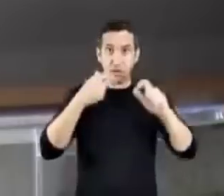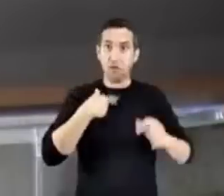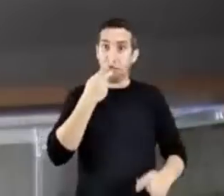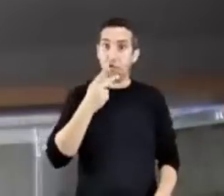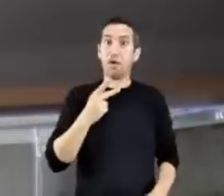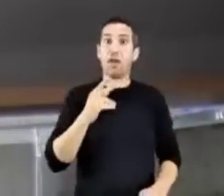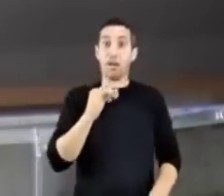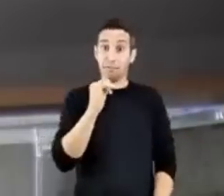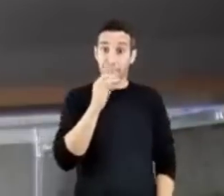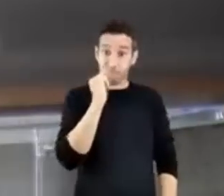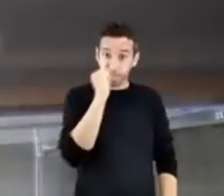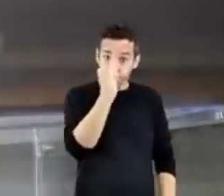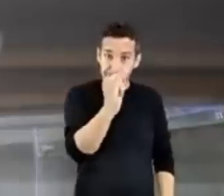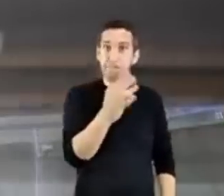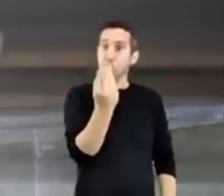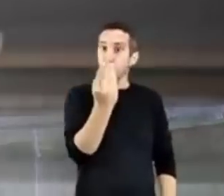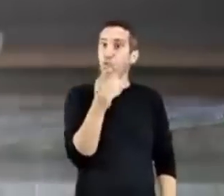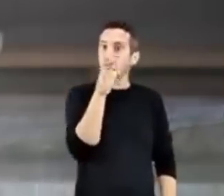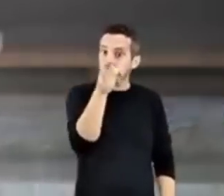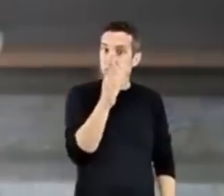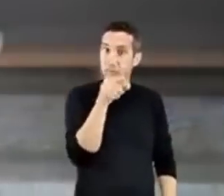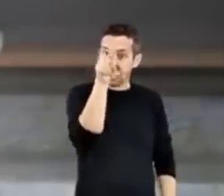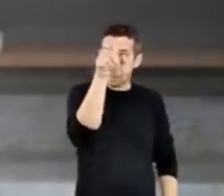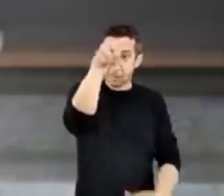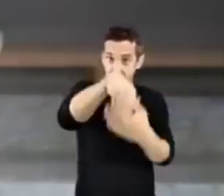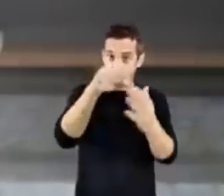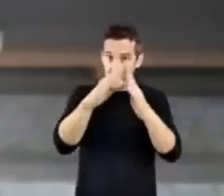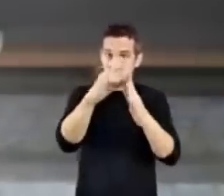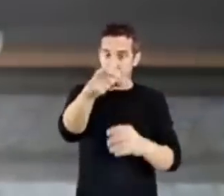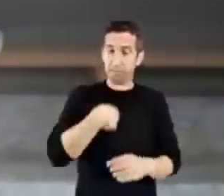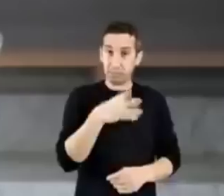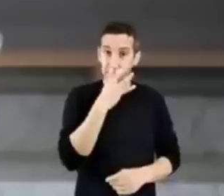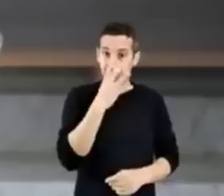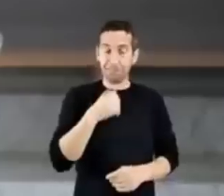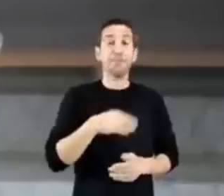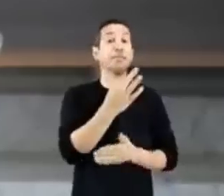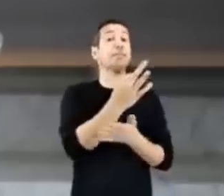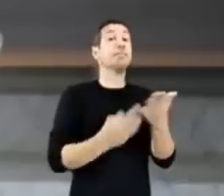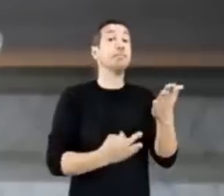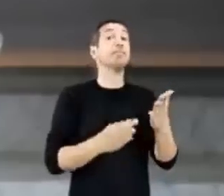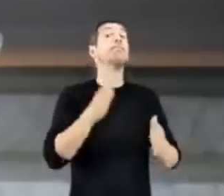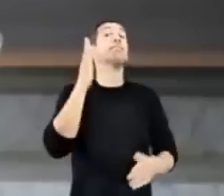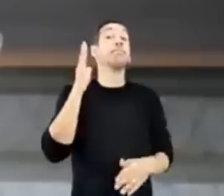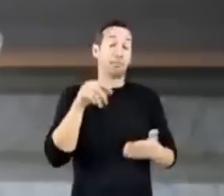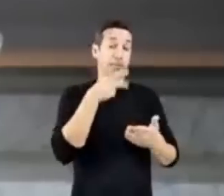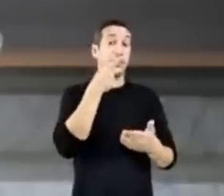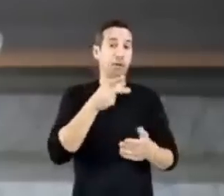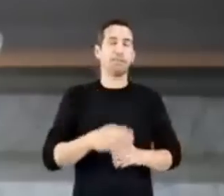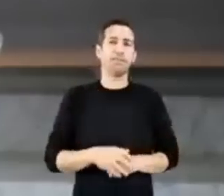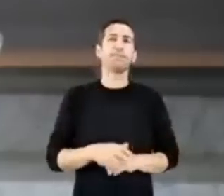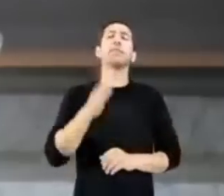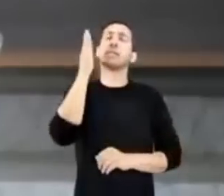casa e os que estão aqui também na no templo diz assim o texto sabe porém isto nos últimos dias